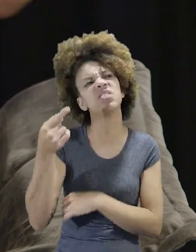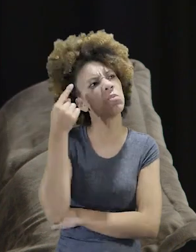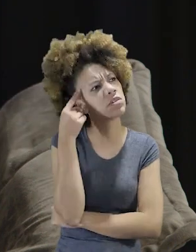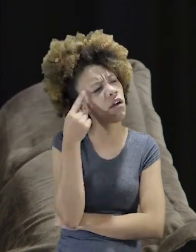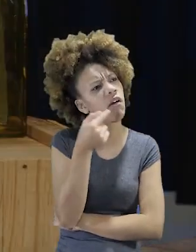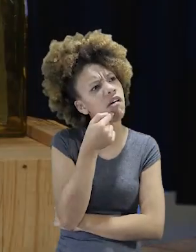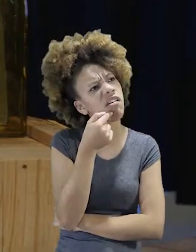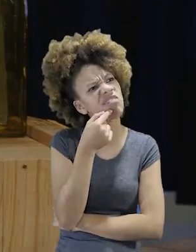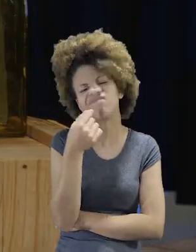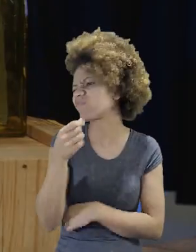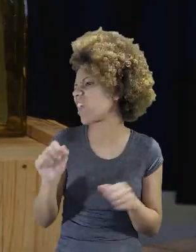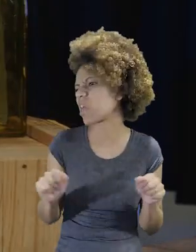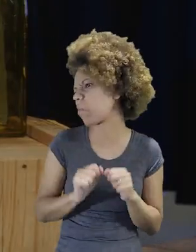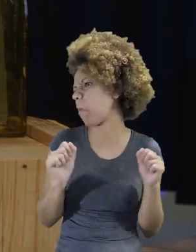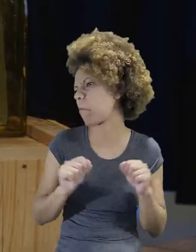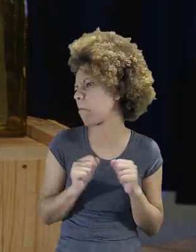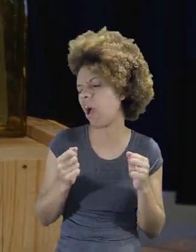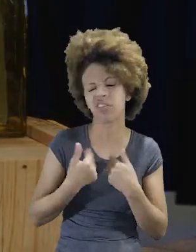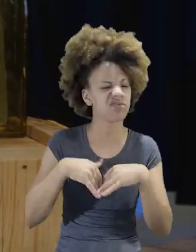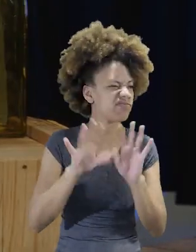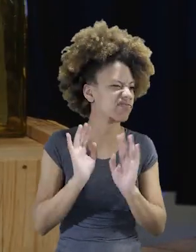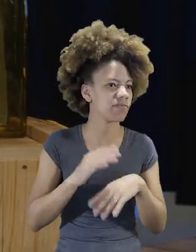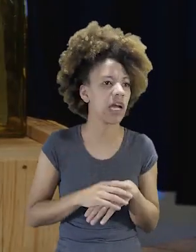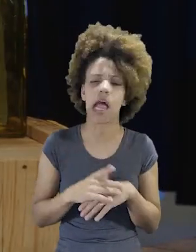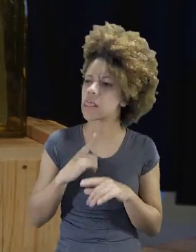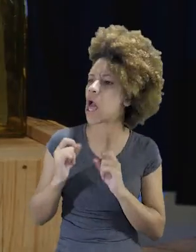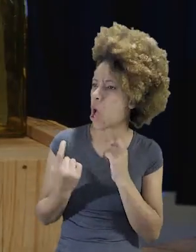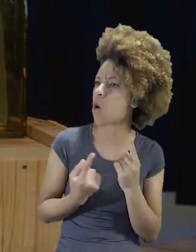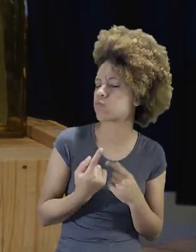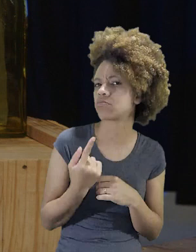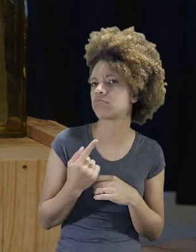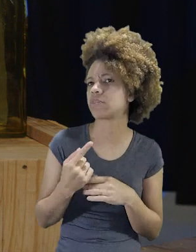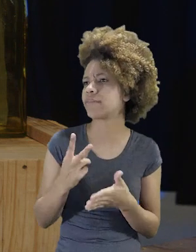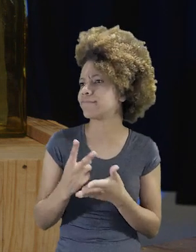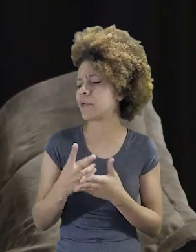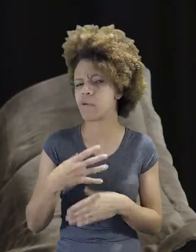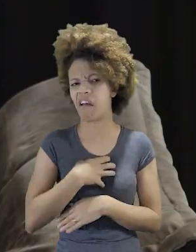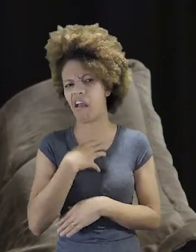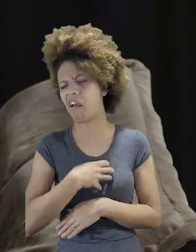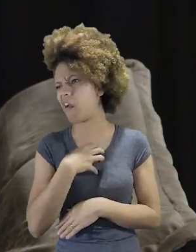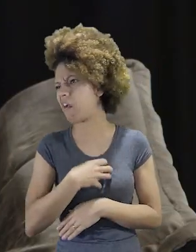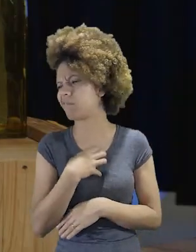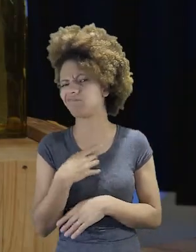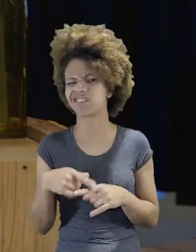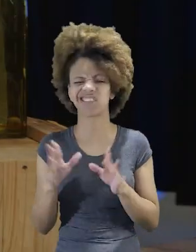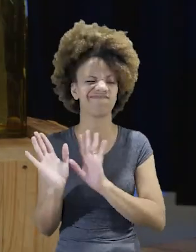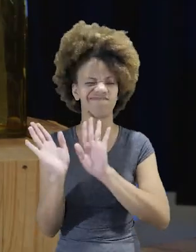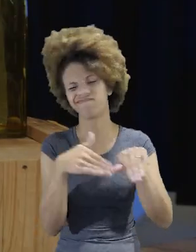Tem alguns caras que eu sempre vou guardar rancor eu falei cara deixa quieto é não eu vou